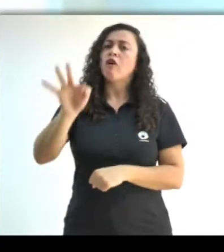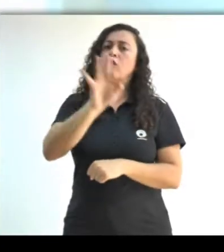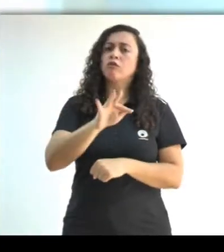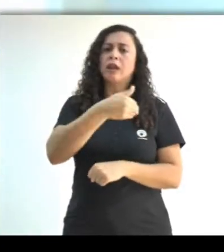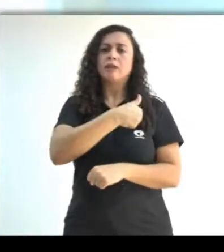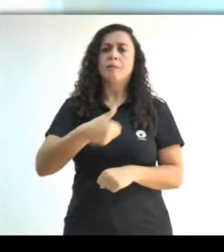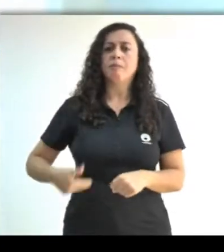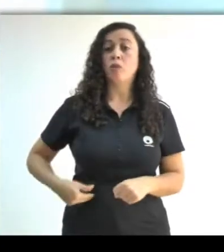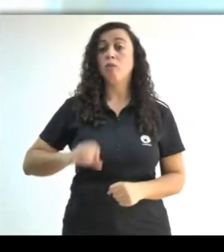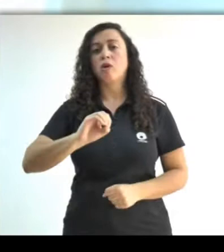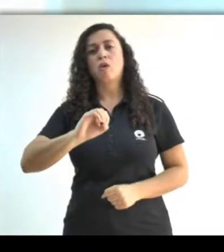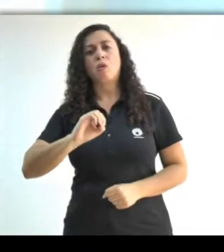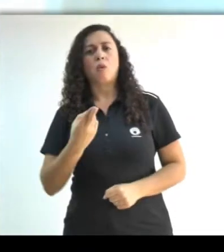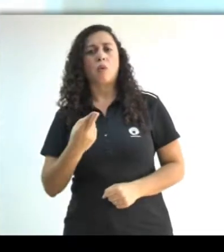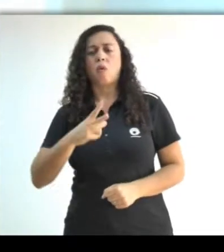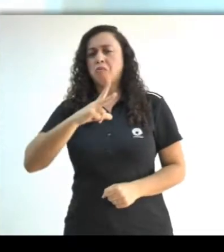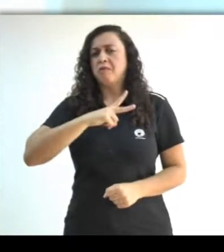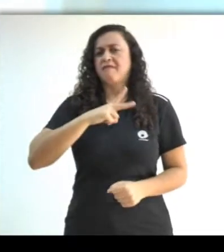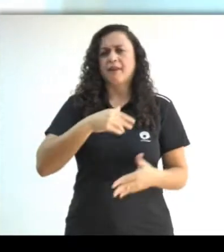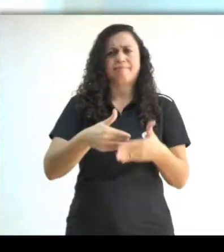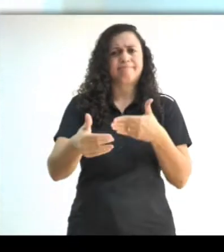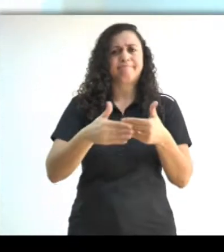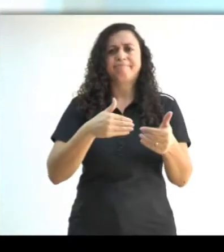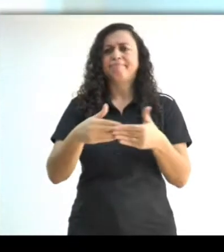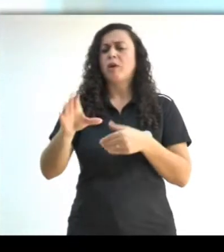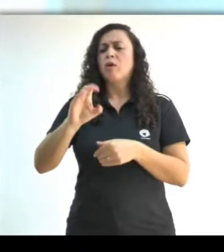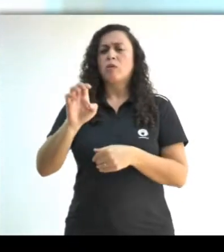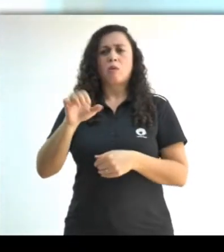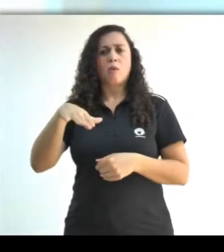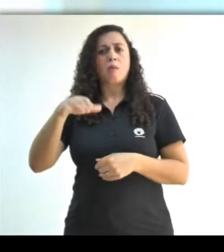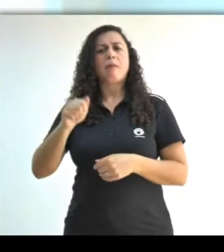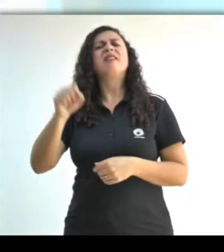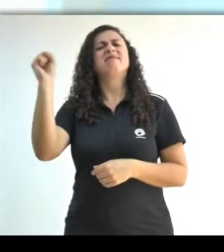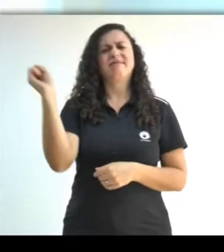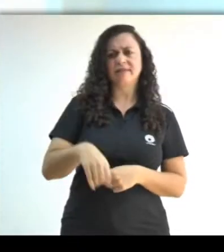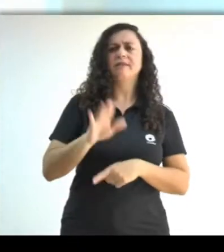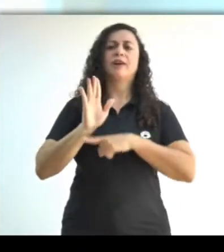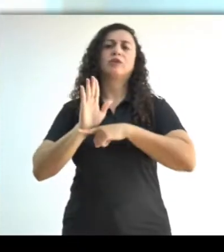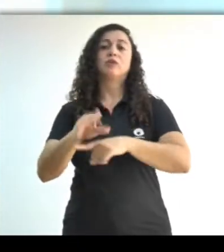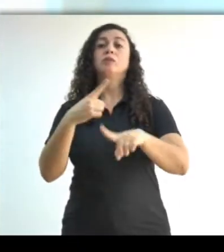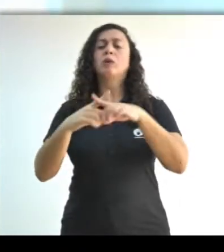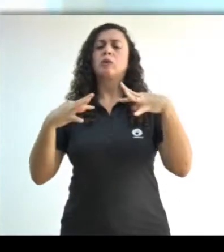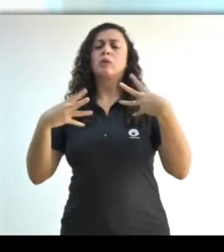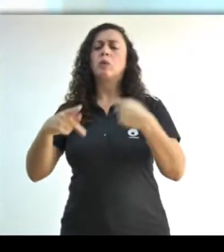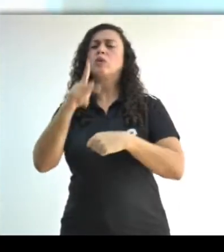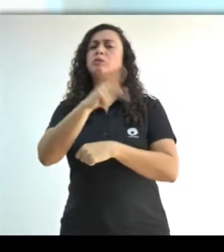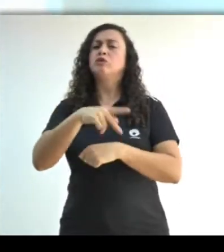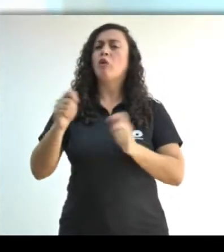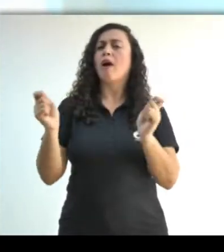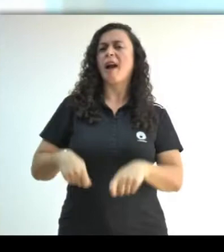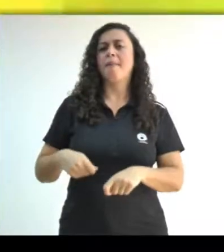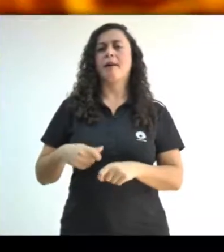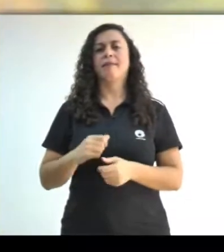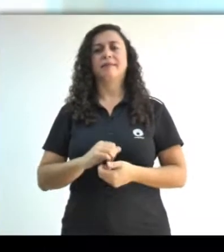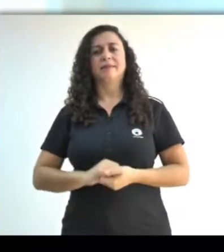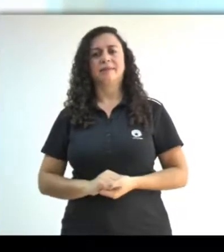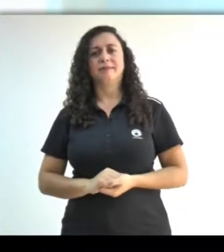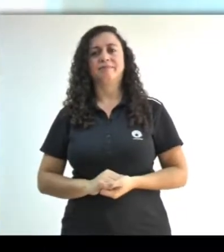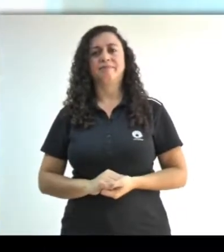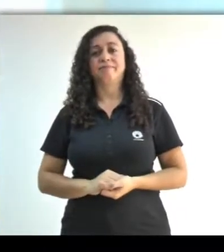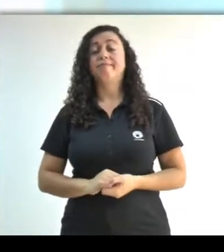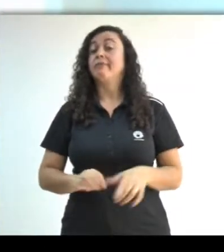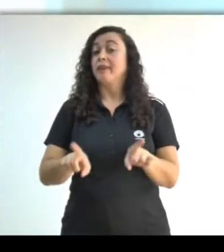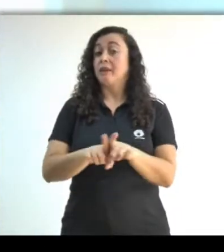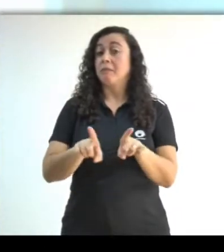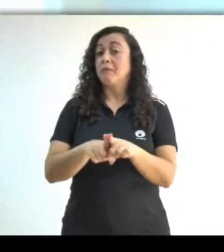tanto pública, tanto privada, o Colmeia ajuda sim, porque todos os professores que estão aqui são muito capazes de ajudar. Então, eles